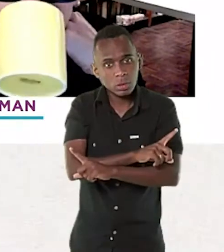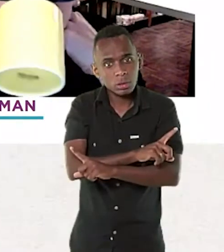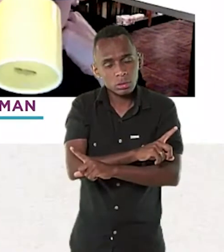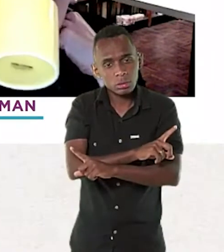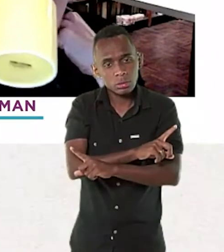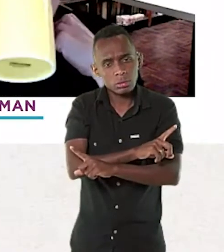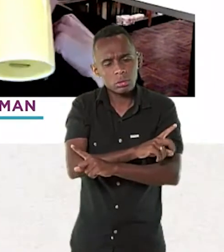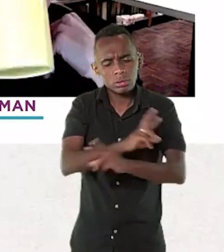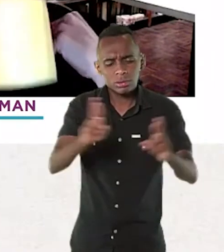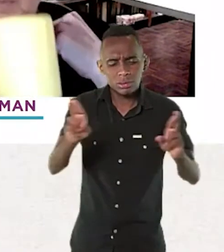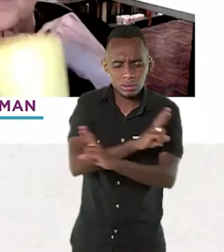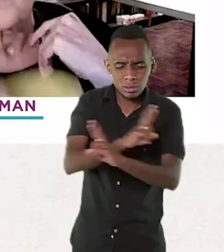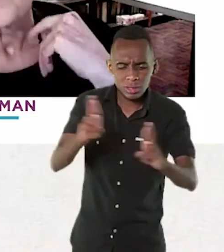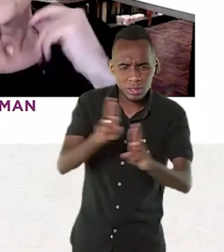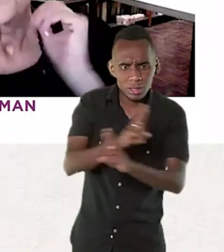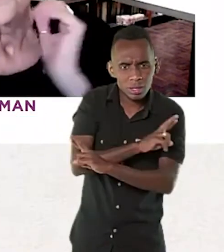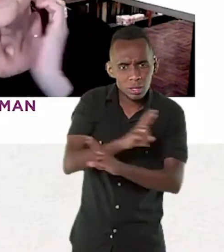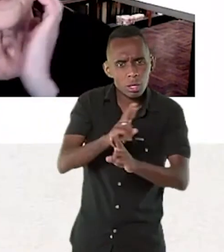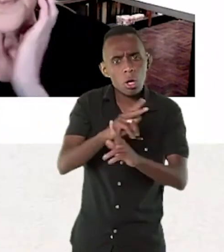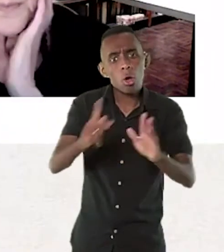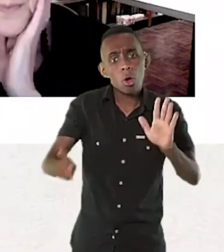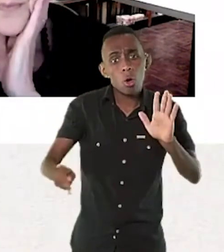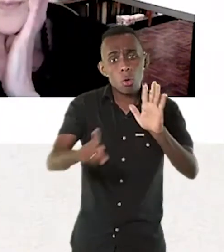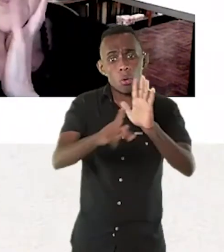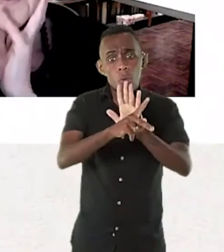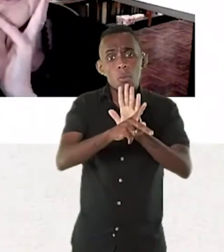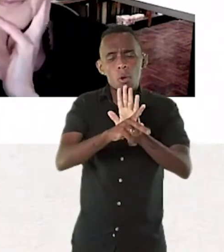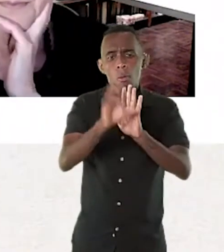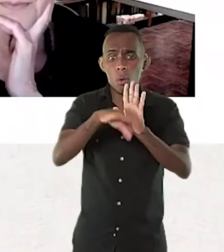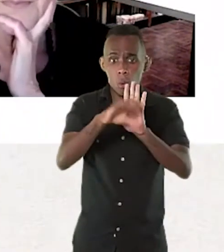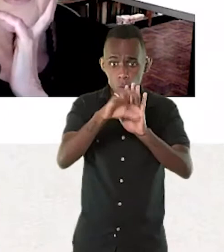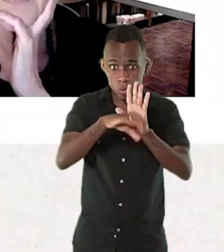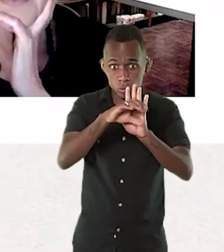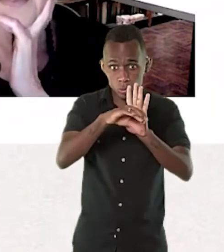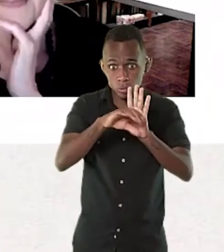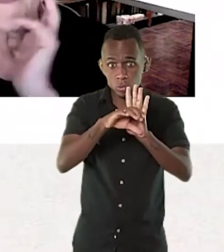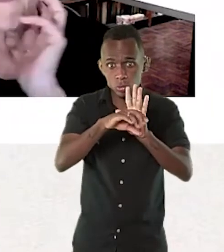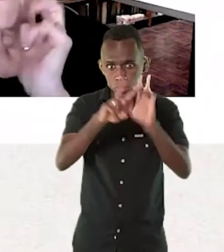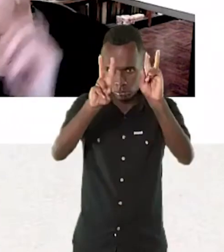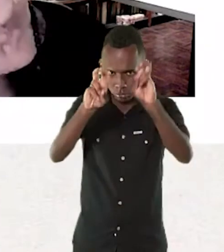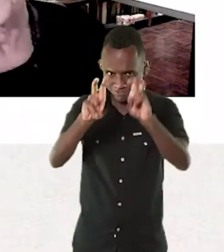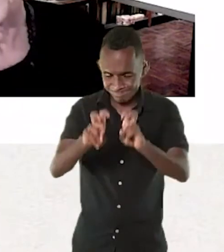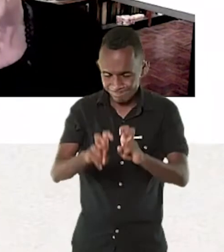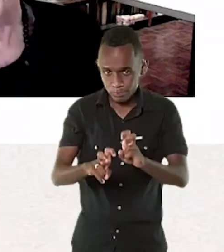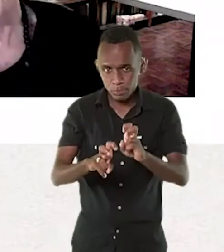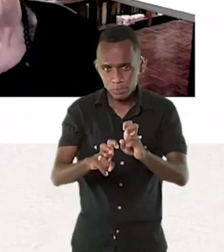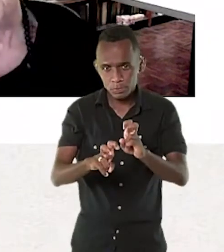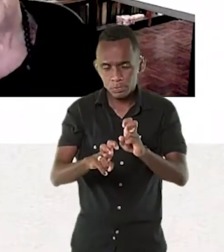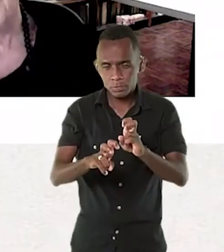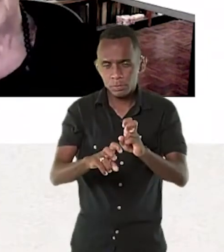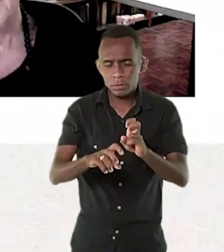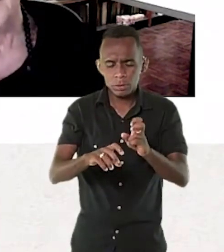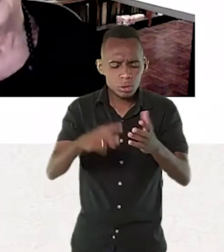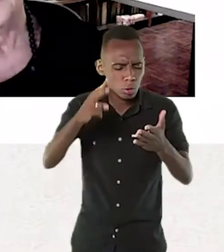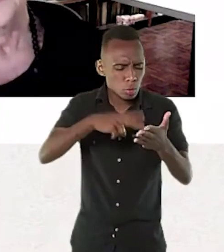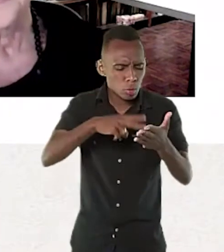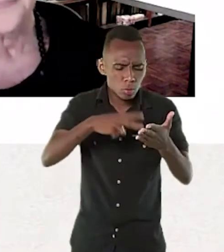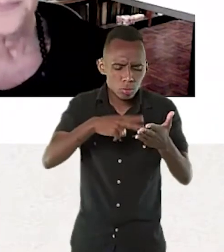das relações e da própria conceituação de alguns assuntos, seu livro é uma